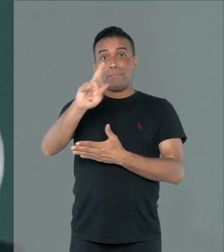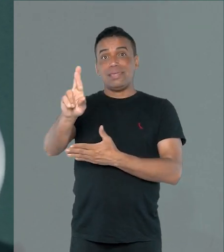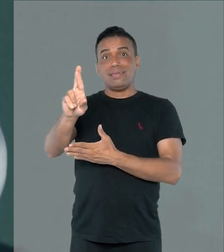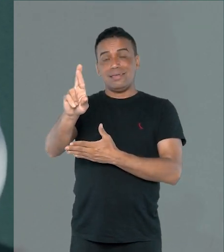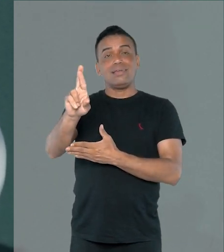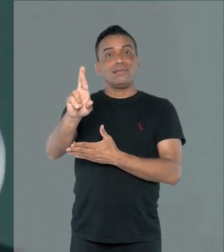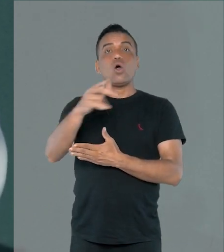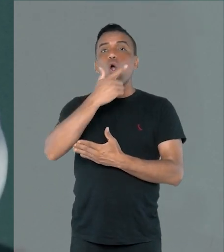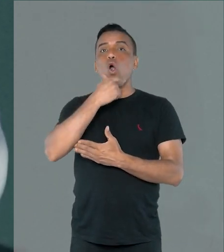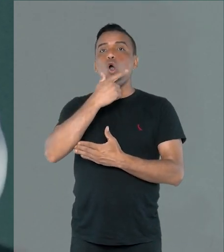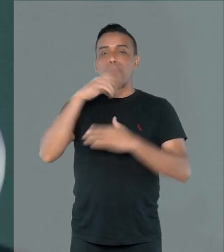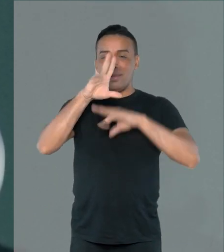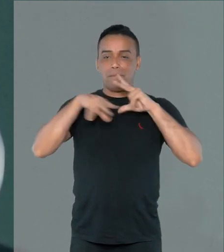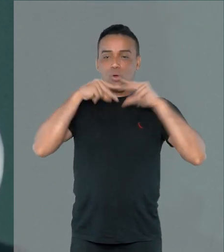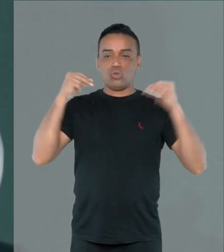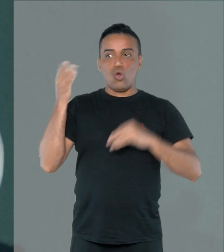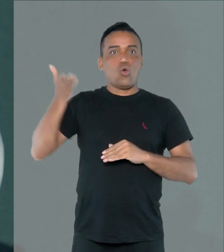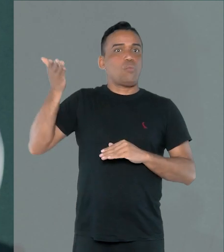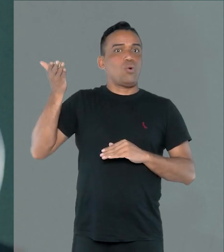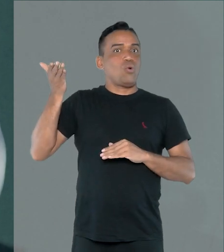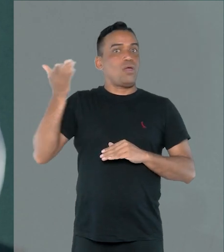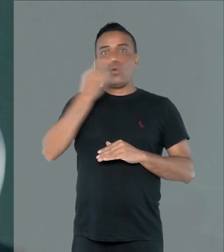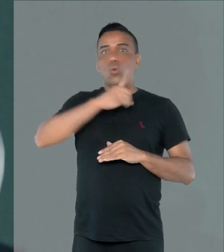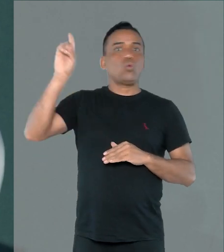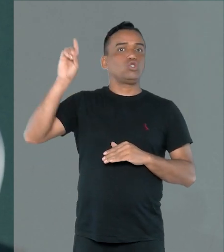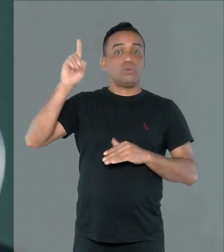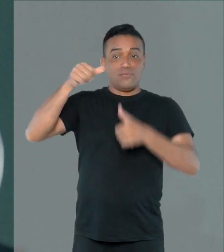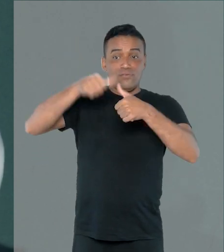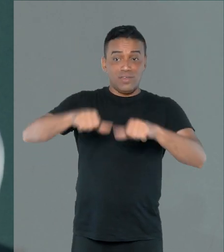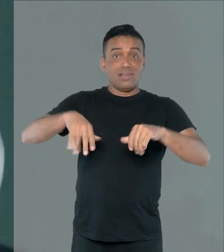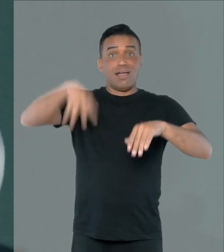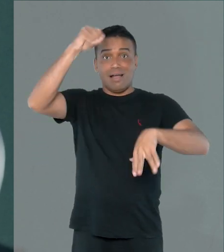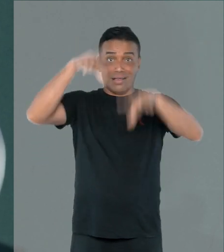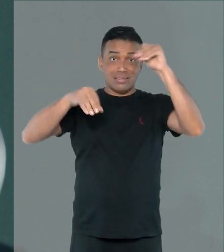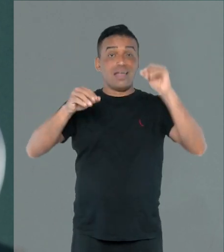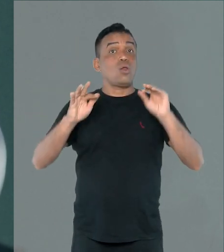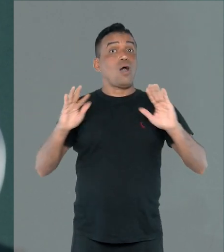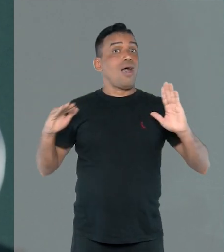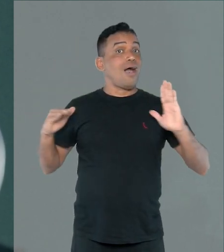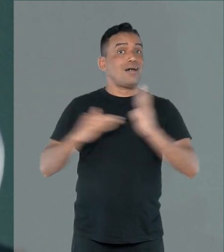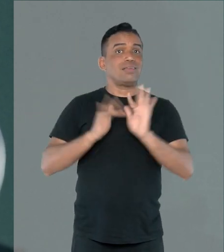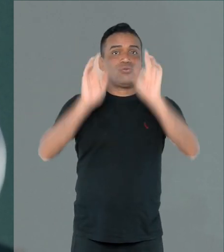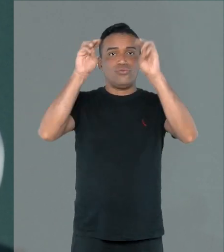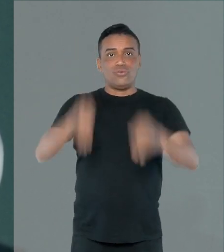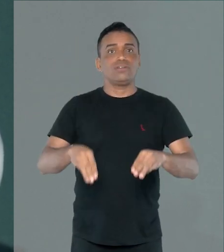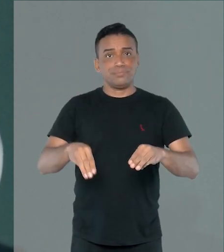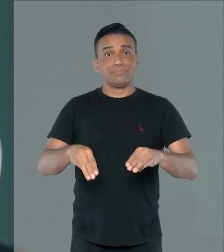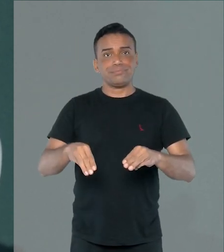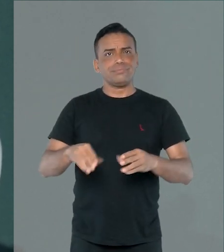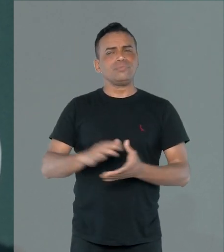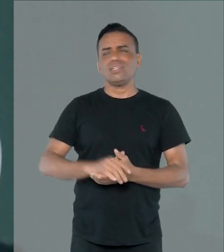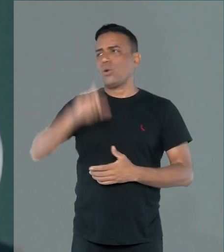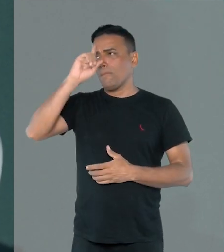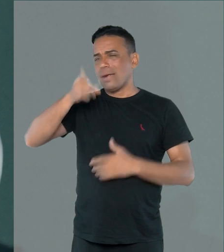luz. Ele fica no castelo até o final. Eles, obviamente, mandam todos os criados, que eram baratíssimos. Quando a gente vê assim, tinha